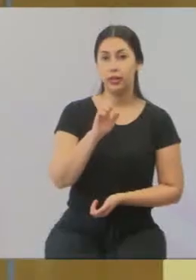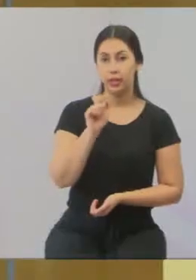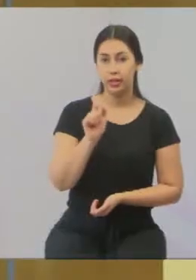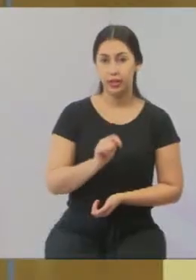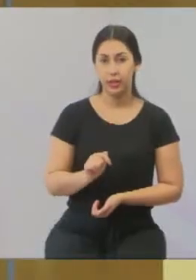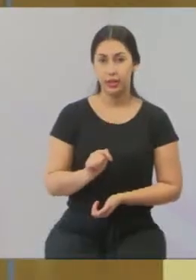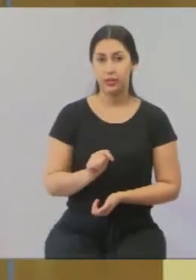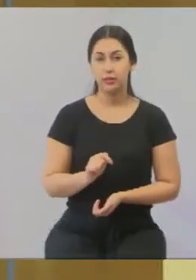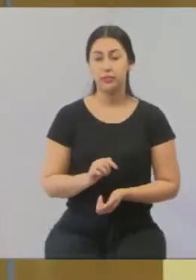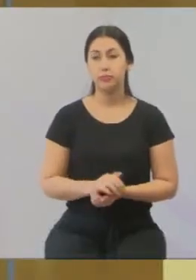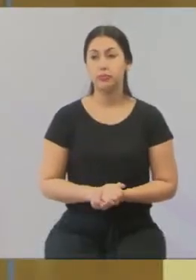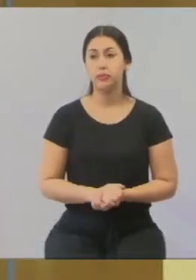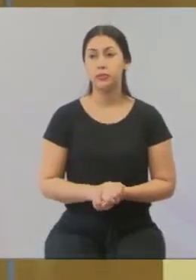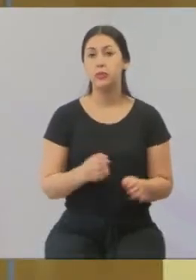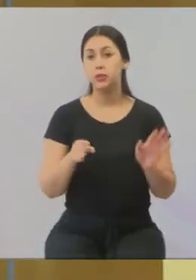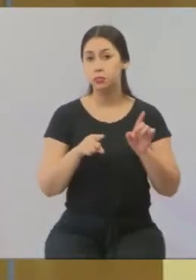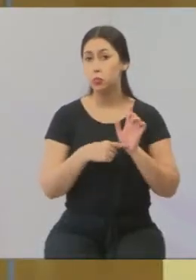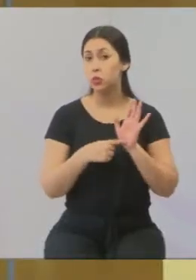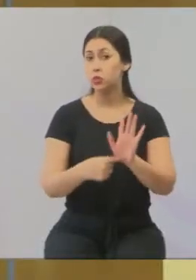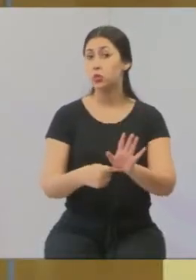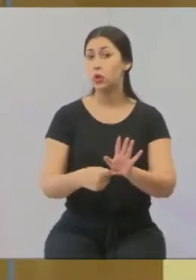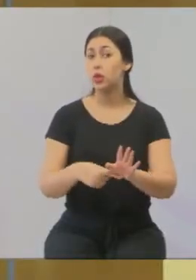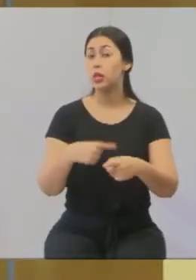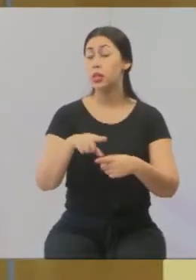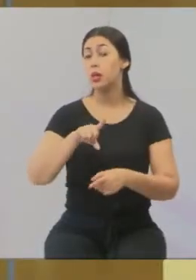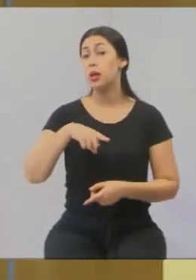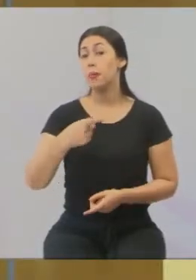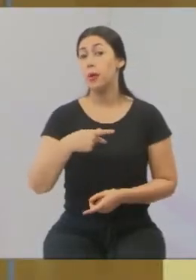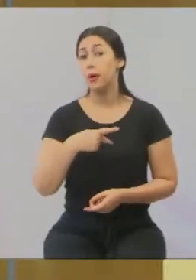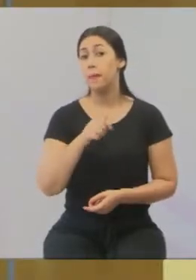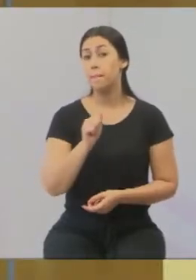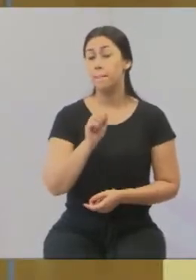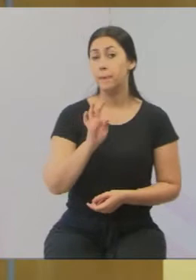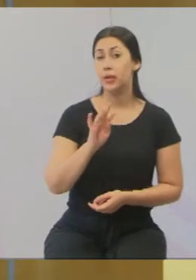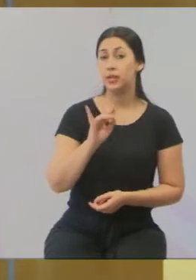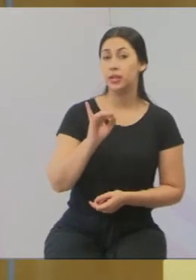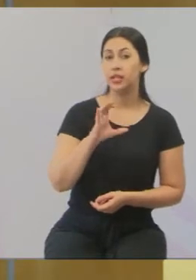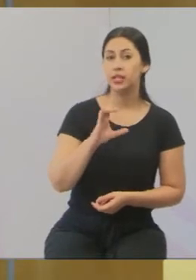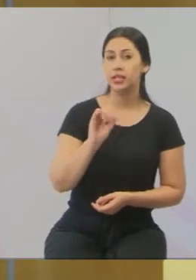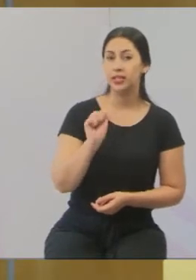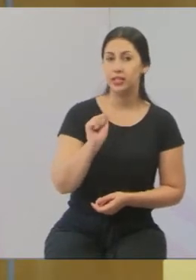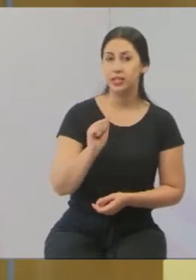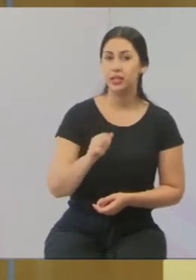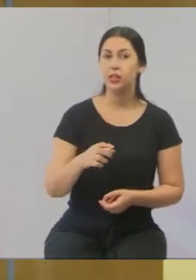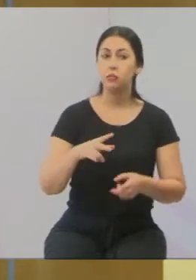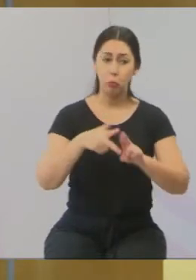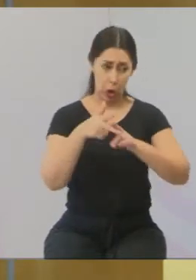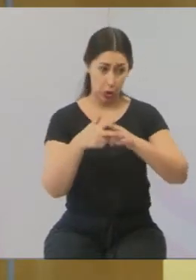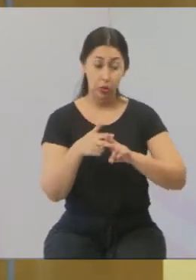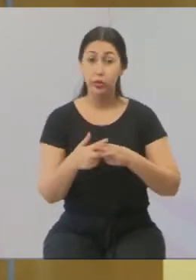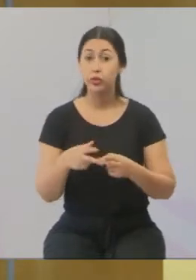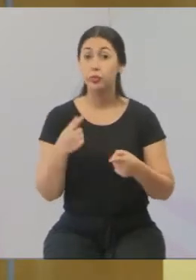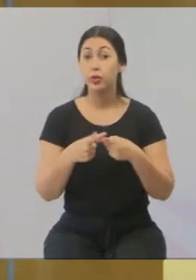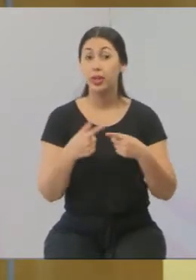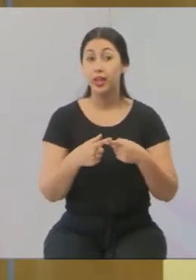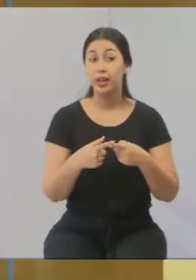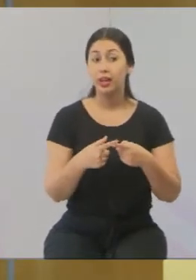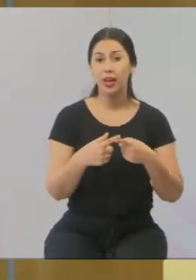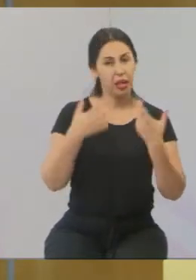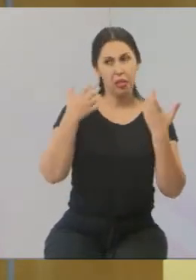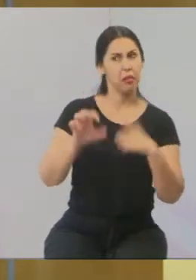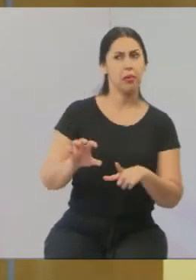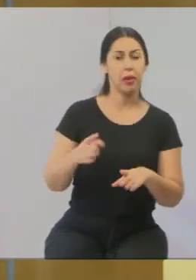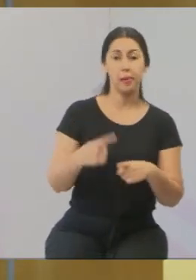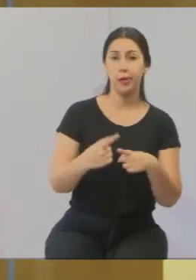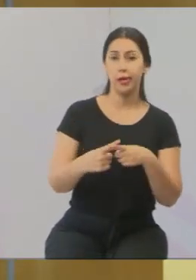que em um primeiro momento, depois a Patrícia até corrigiu, que houve um apontamento de reprovação por conta da não aplicação